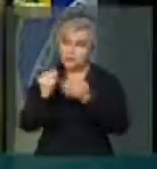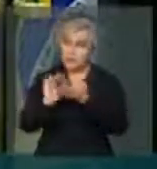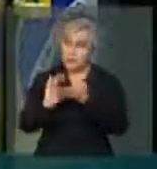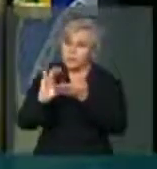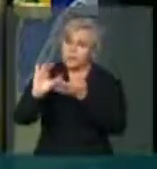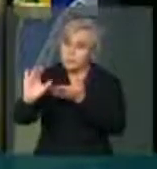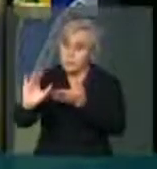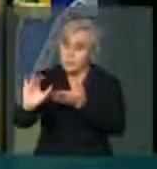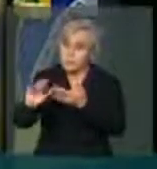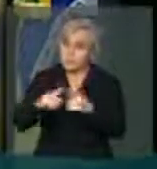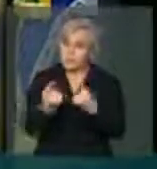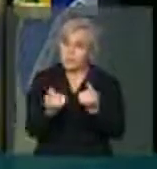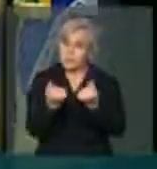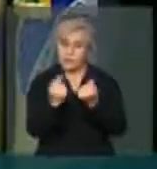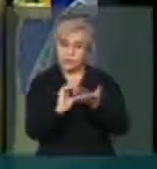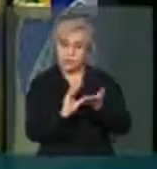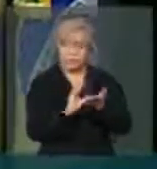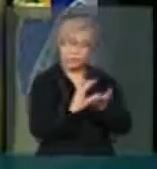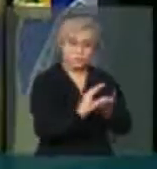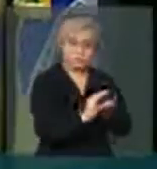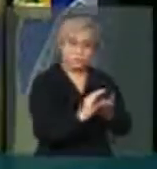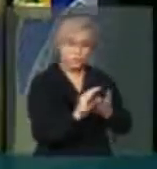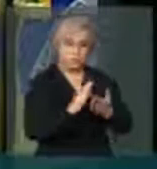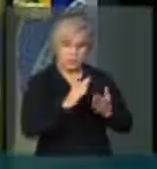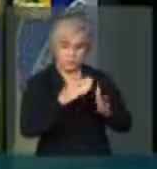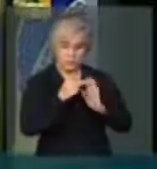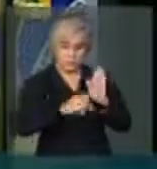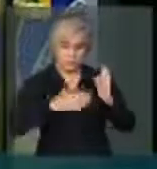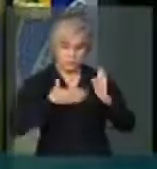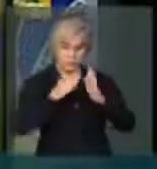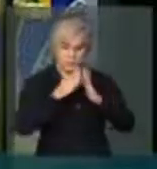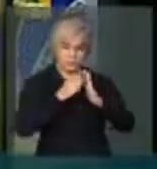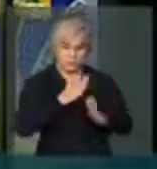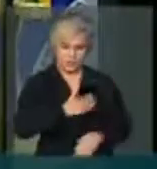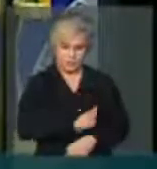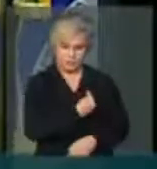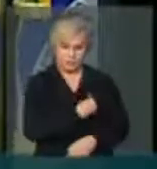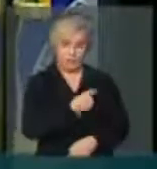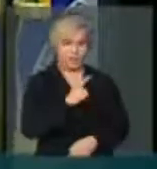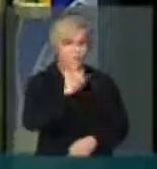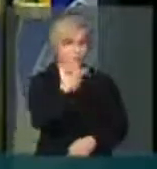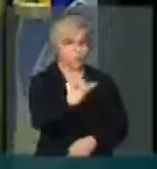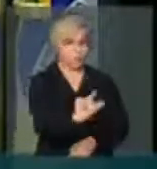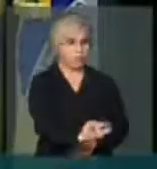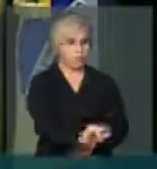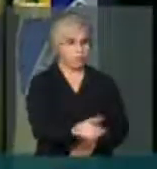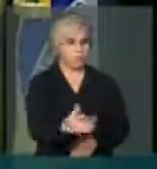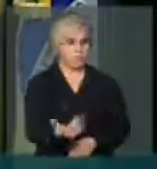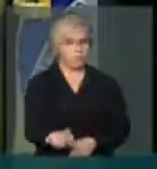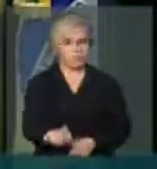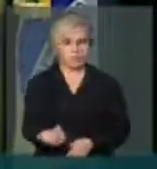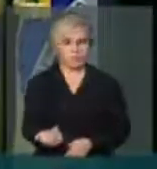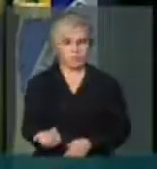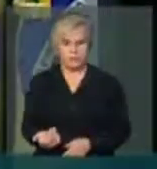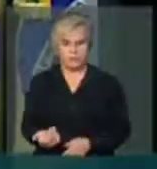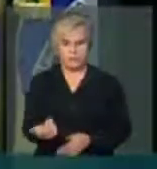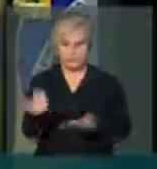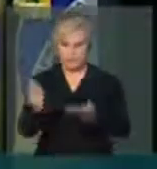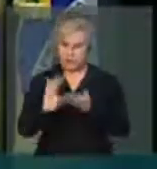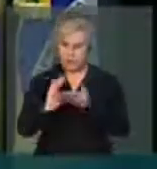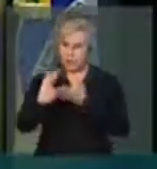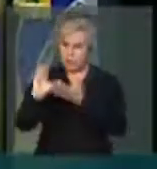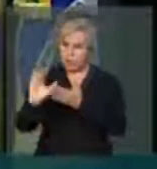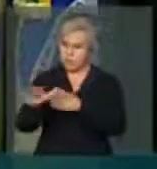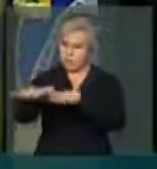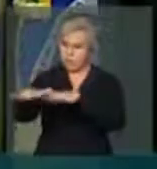o Minha Casa Minha Vida, para os pobres deste país, nós temos que ter contingenciamento de recursos. Agora, para